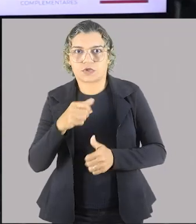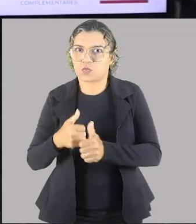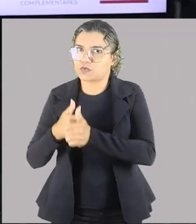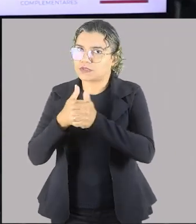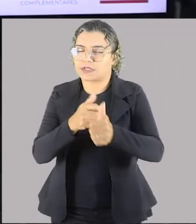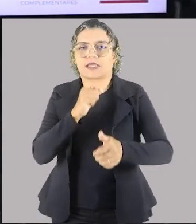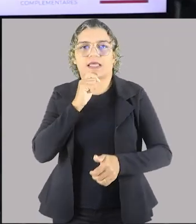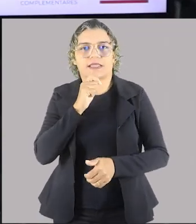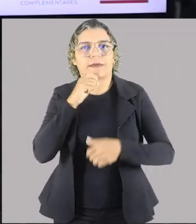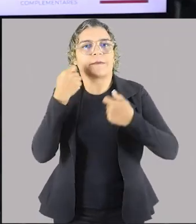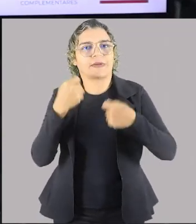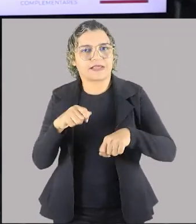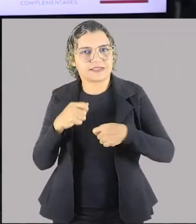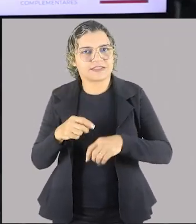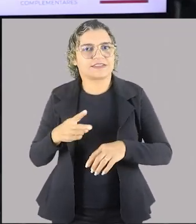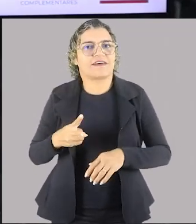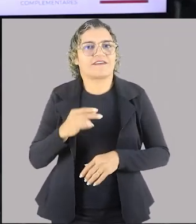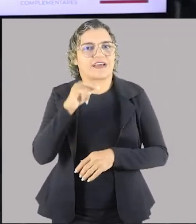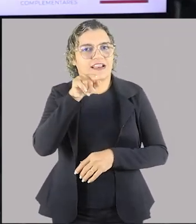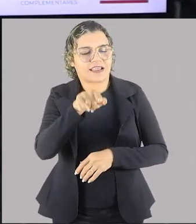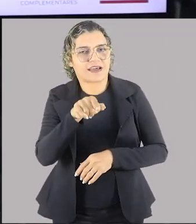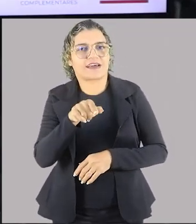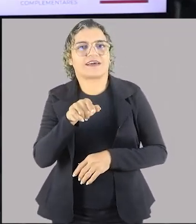vai lá, segue a gente